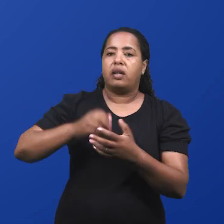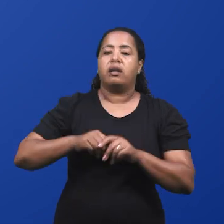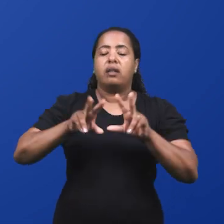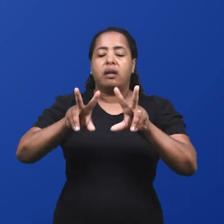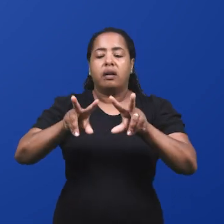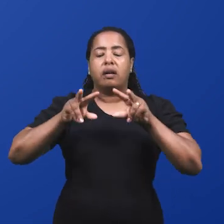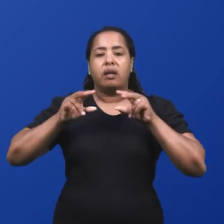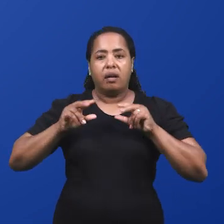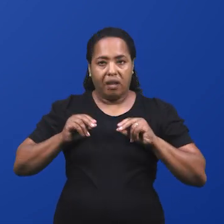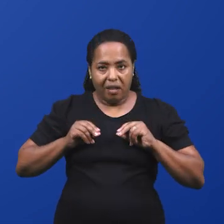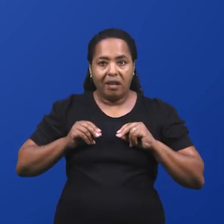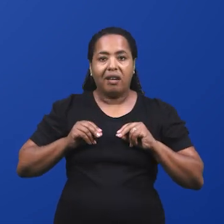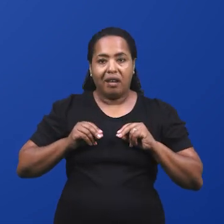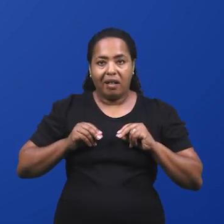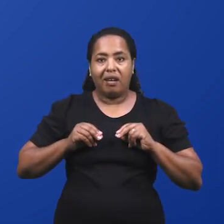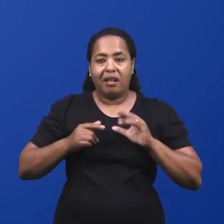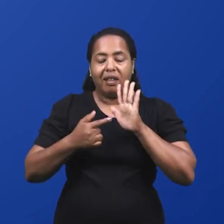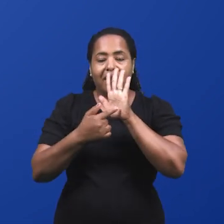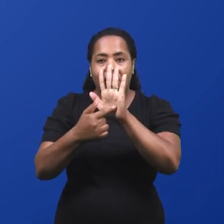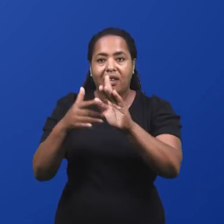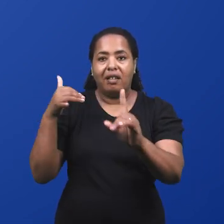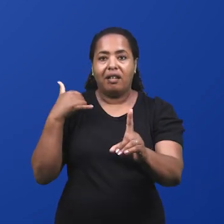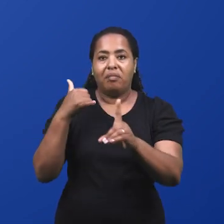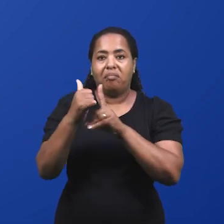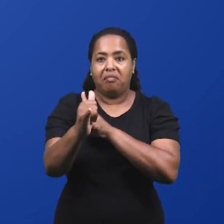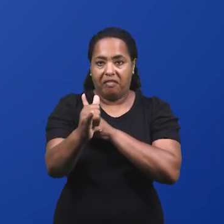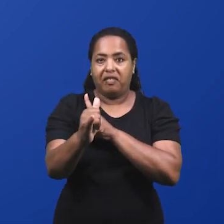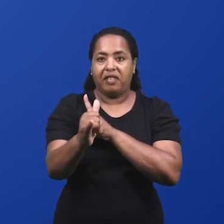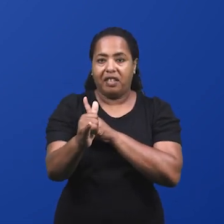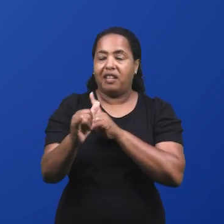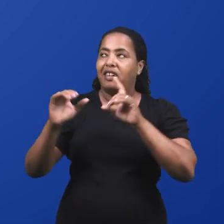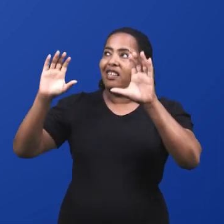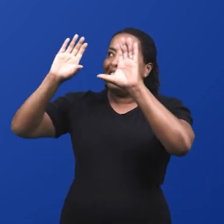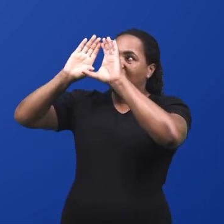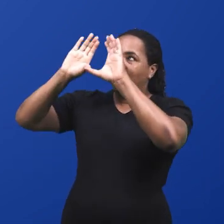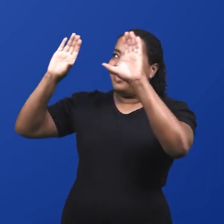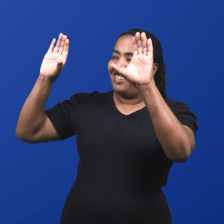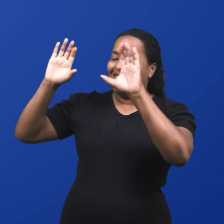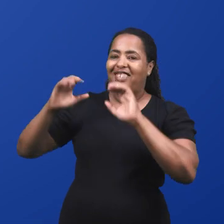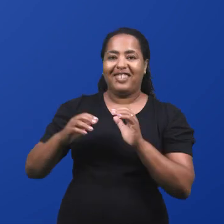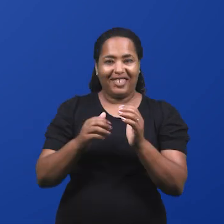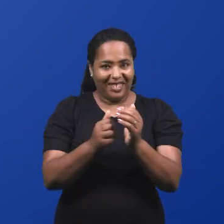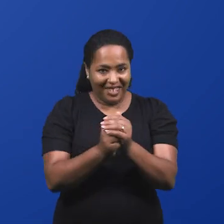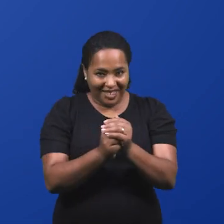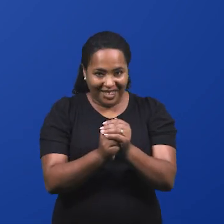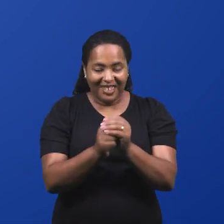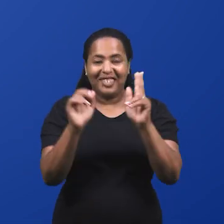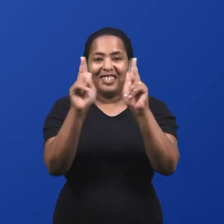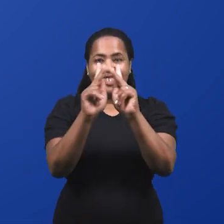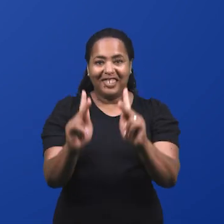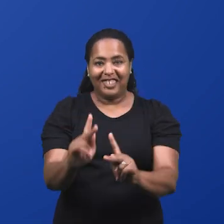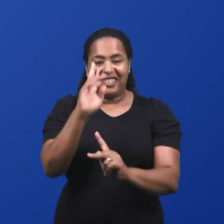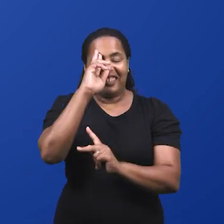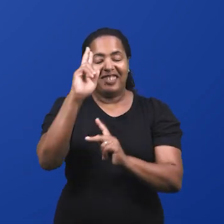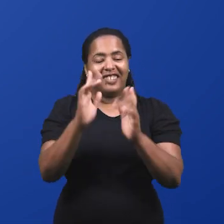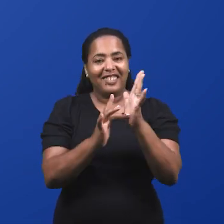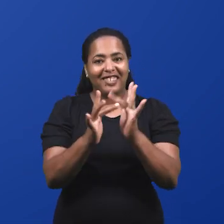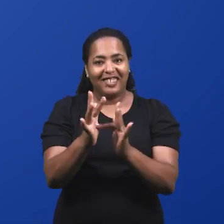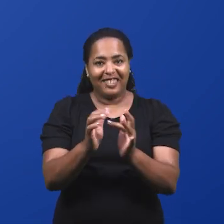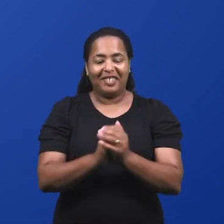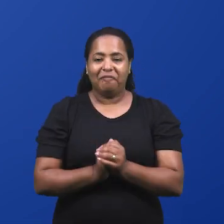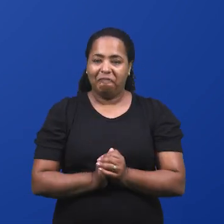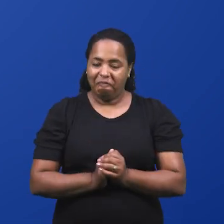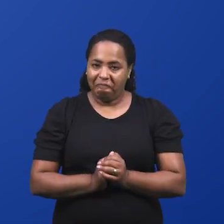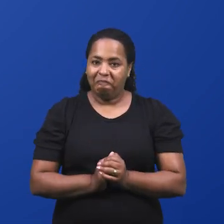profeticamente para a palavra revelada. E a herança, que aponta profeticamente para a